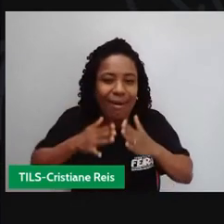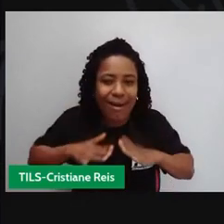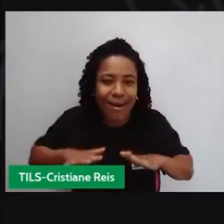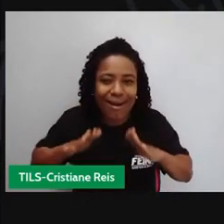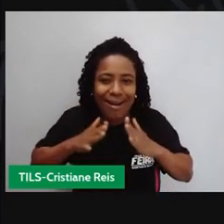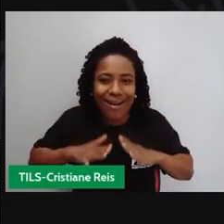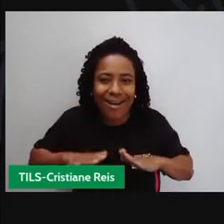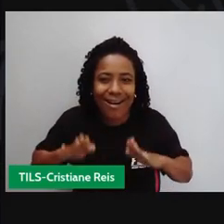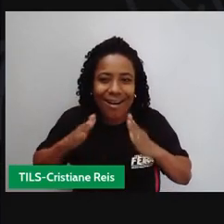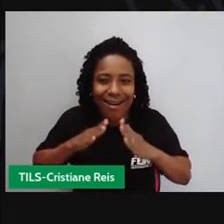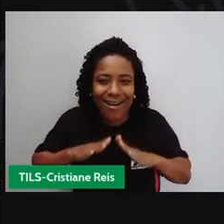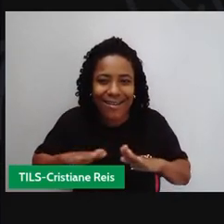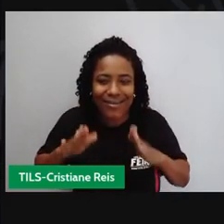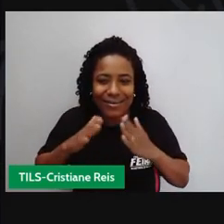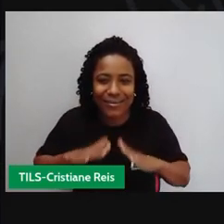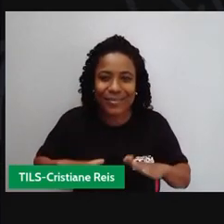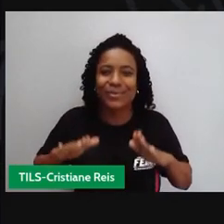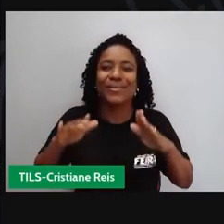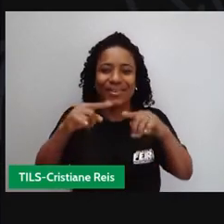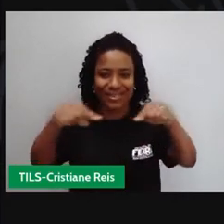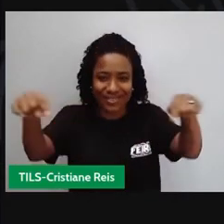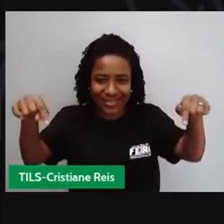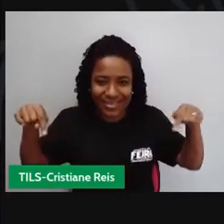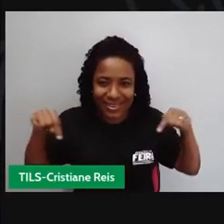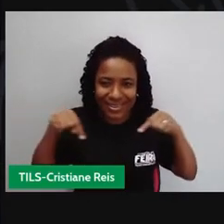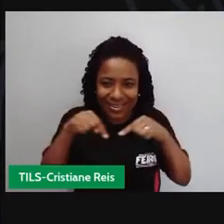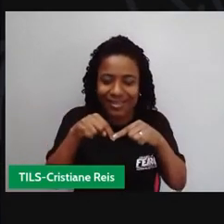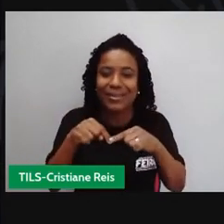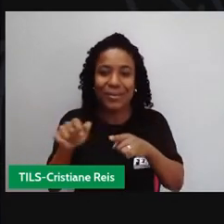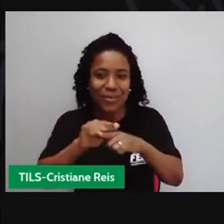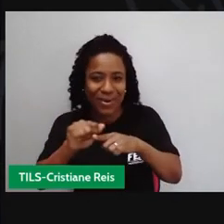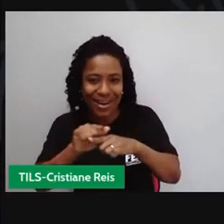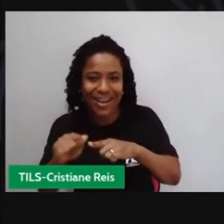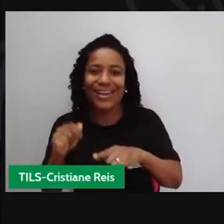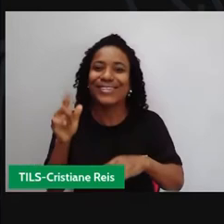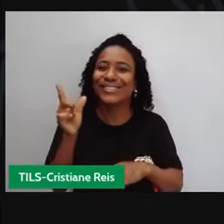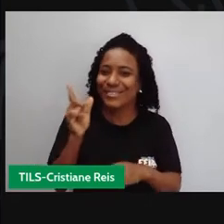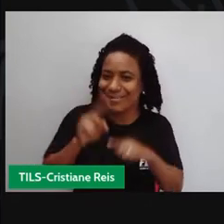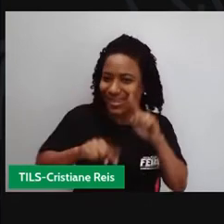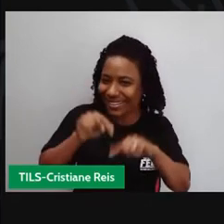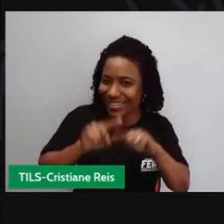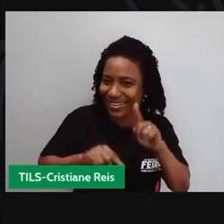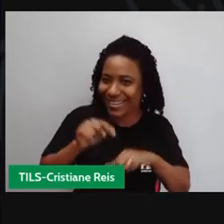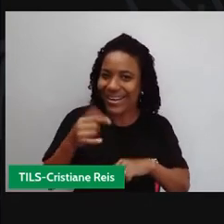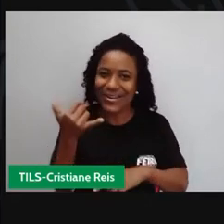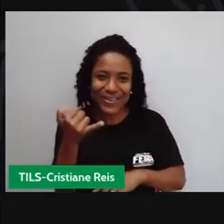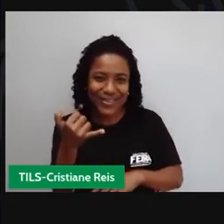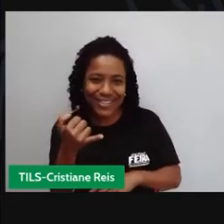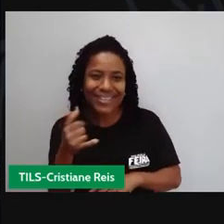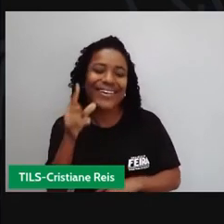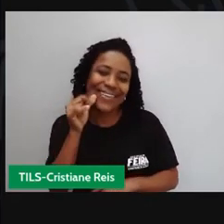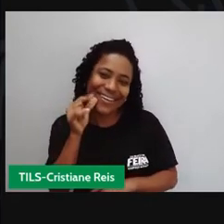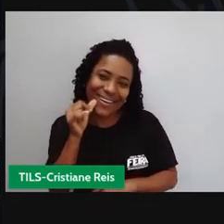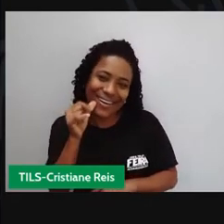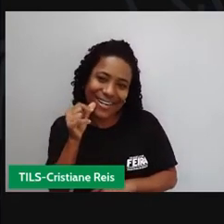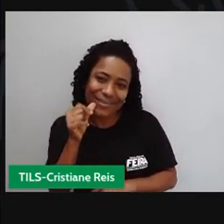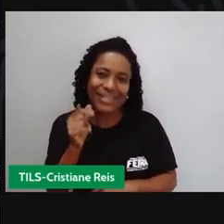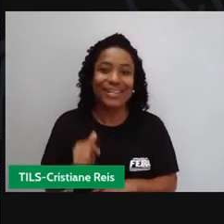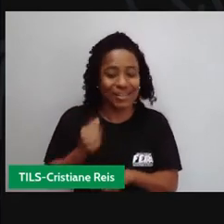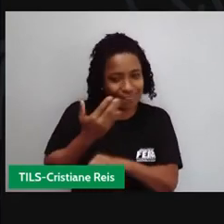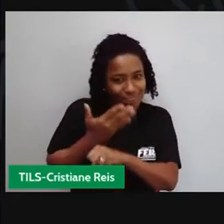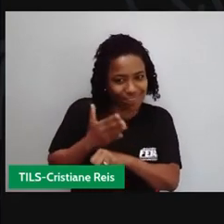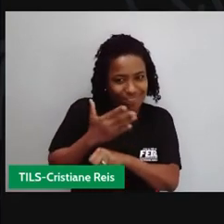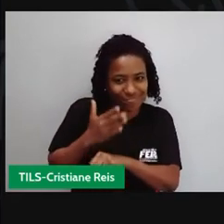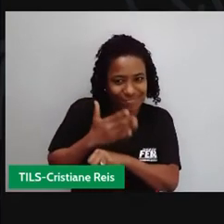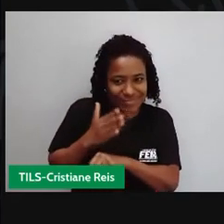pega o material, pega o lápis, a borracha, pega o caderno. E aí prepara o corpo, não é? Para ouvir aí mais